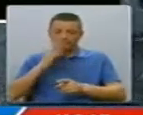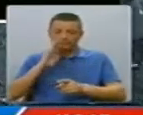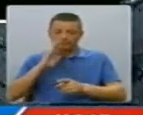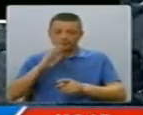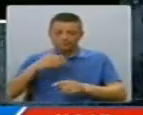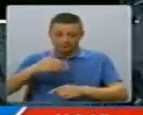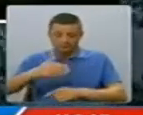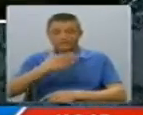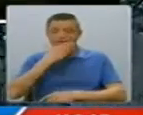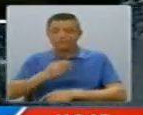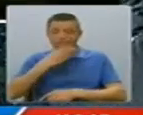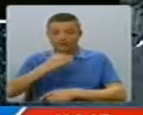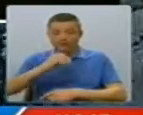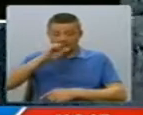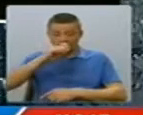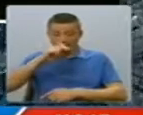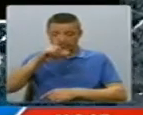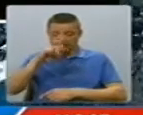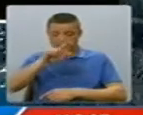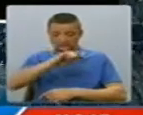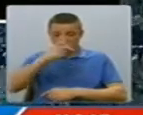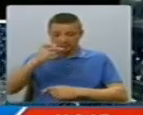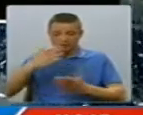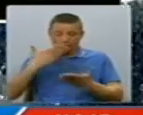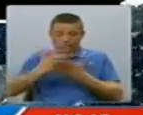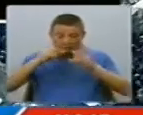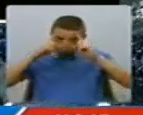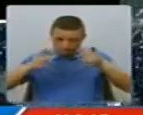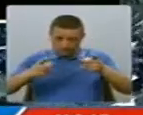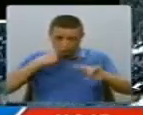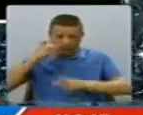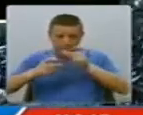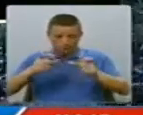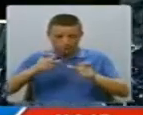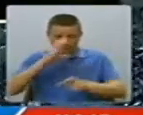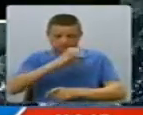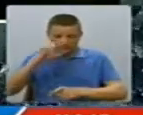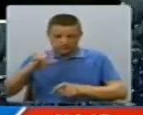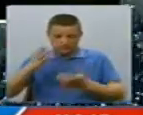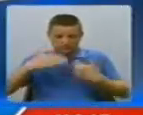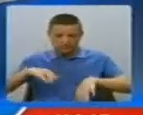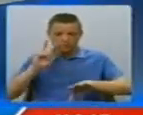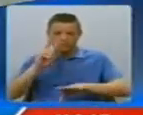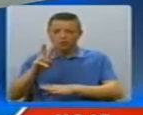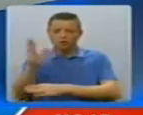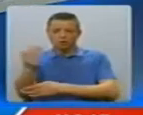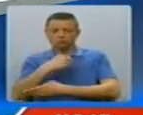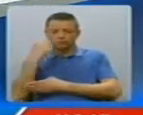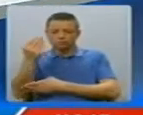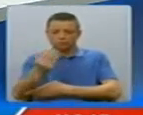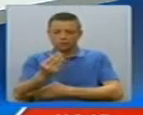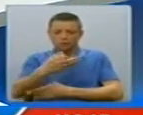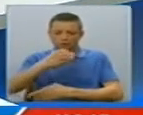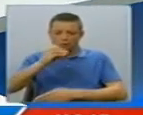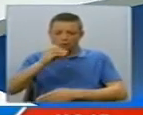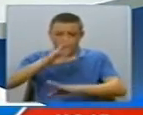envelhecendo. E o que surpreendeu imenso os cientistas é que quando olharam para esta galáxia jovem, encontraram muita poeira. Mais